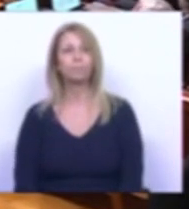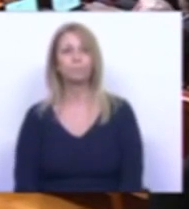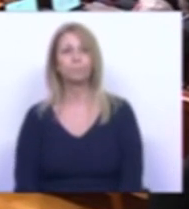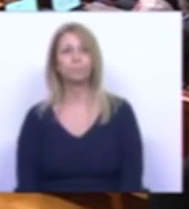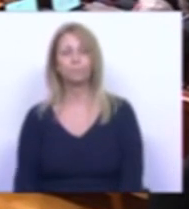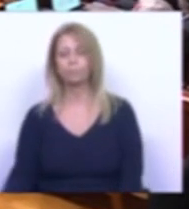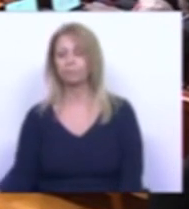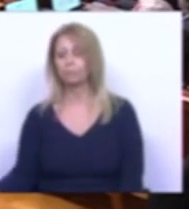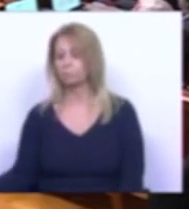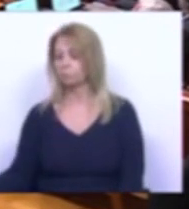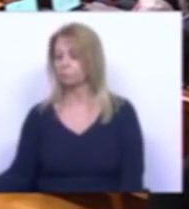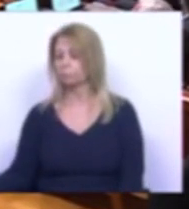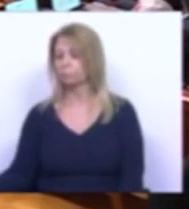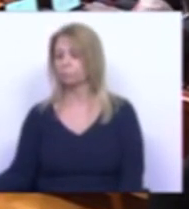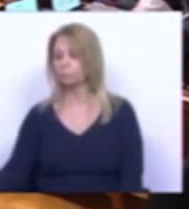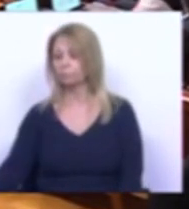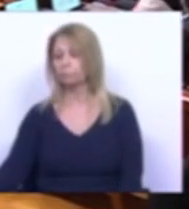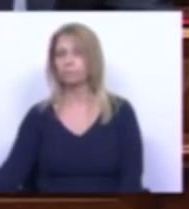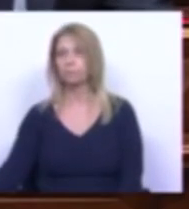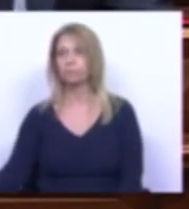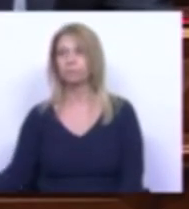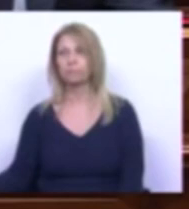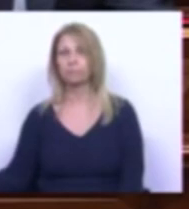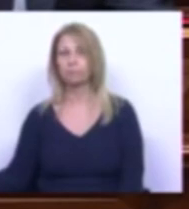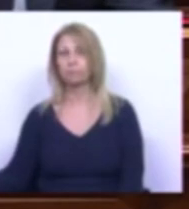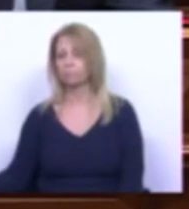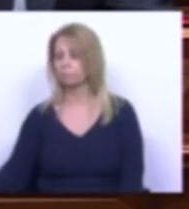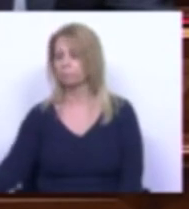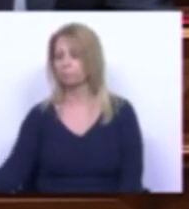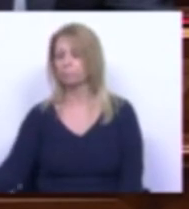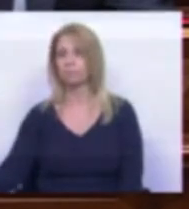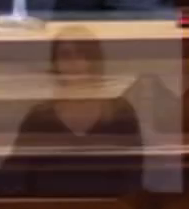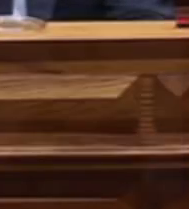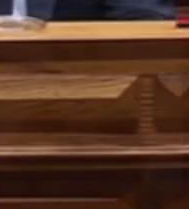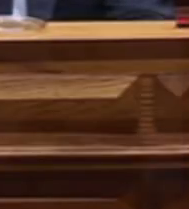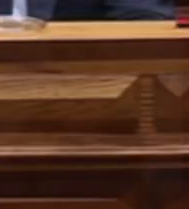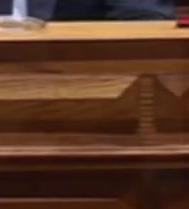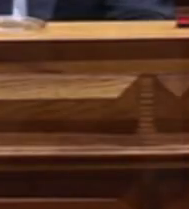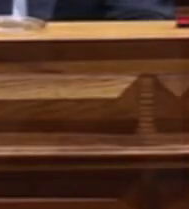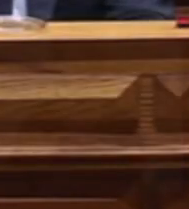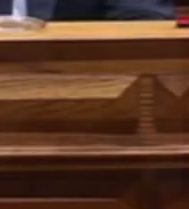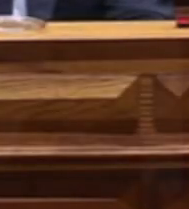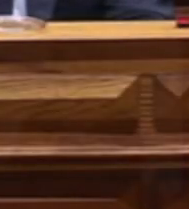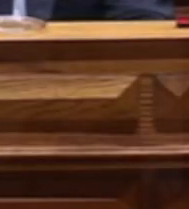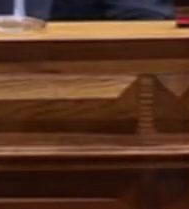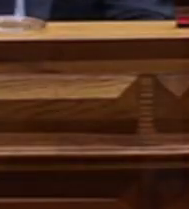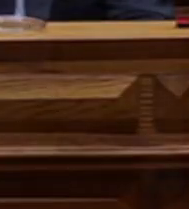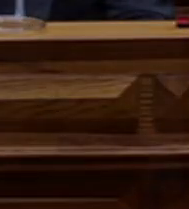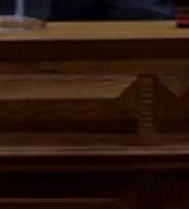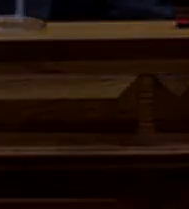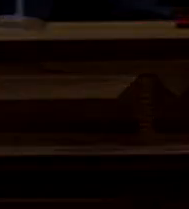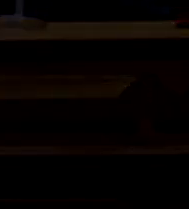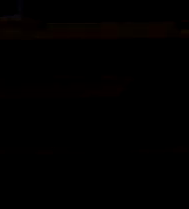seguinte será a vez da proposta do Governo prevendo apoios sociais às famílias no contexto da elevada taxa de inflação.